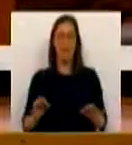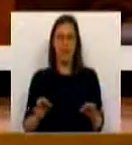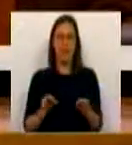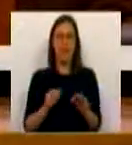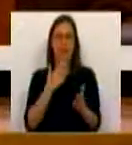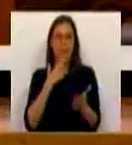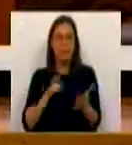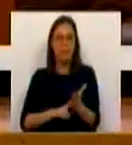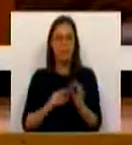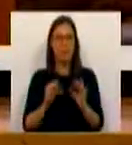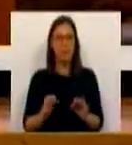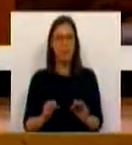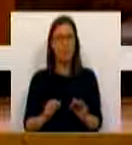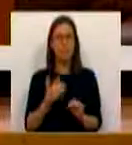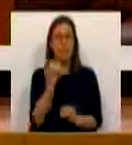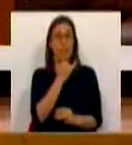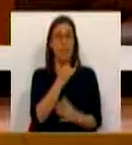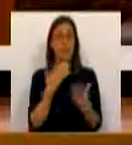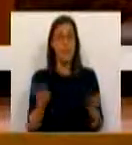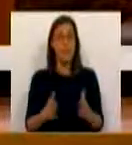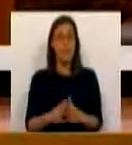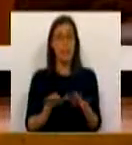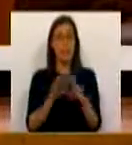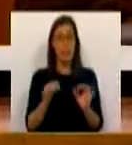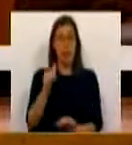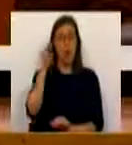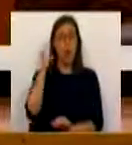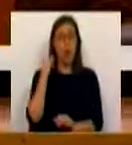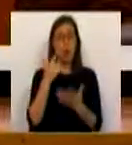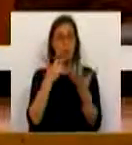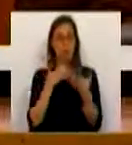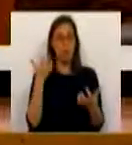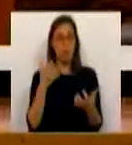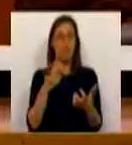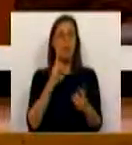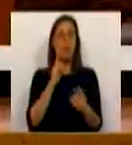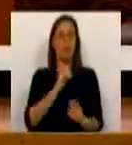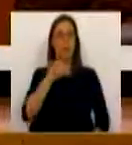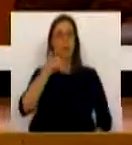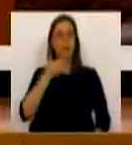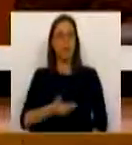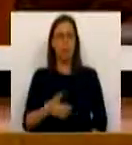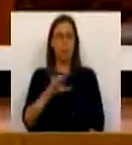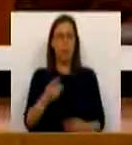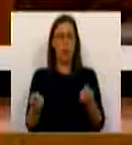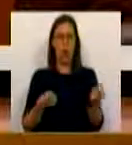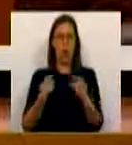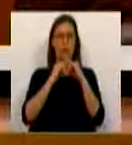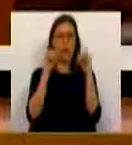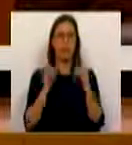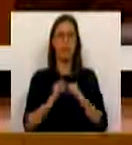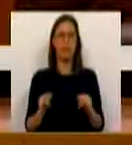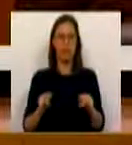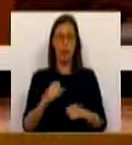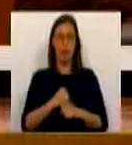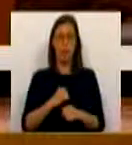de realização e de felicidade, como ontem foi realçado pela perita da Organização